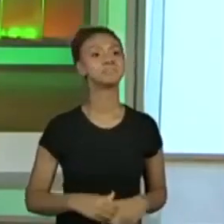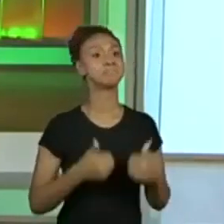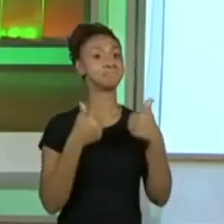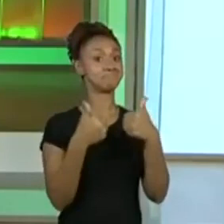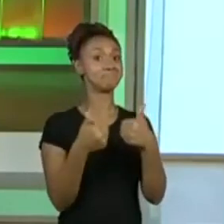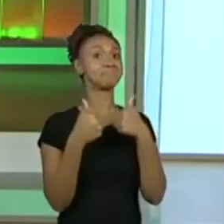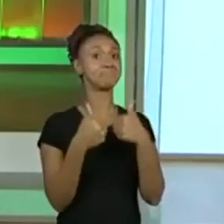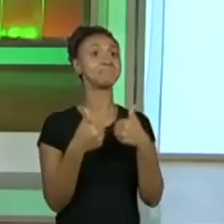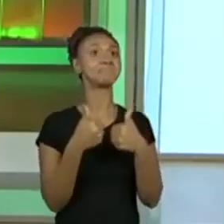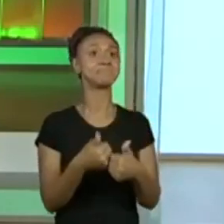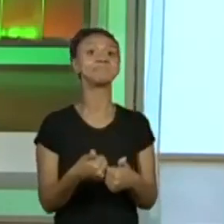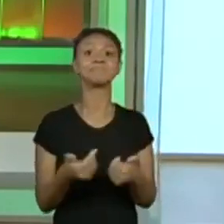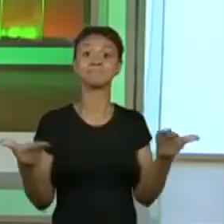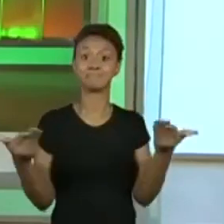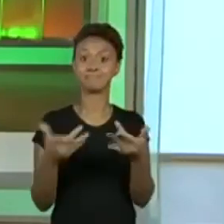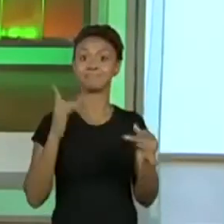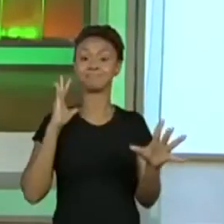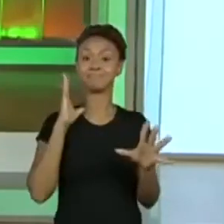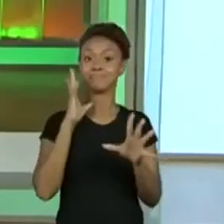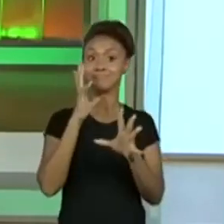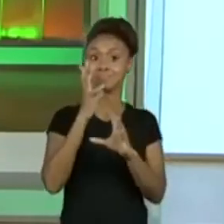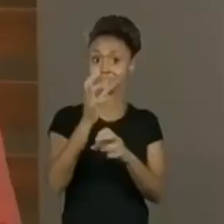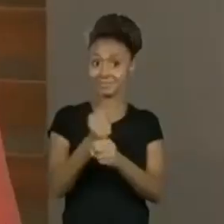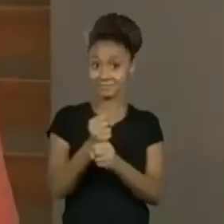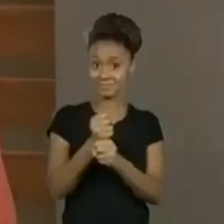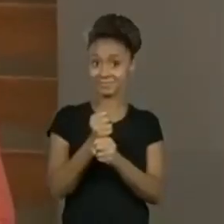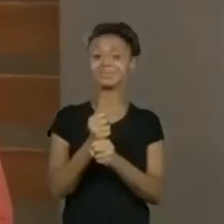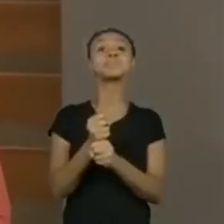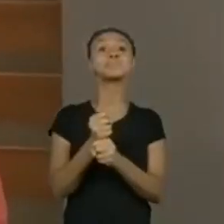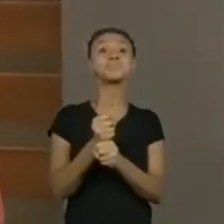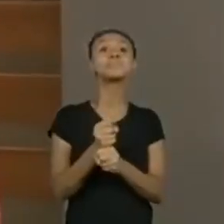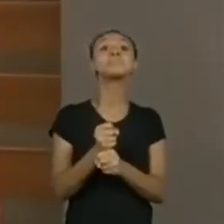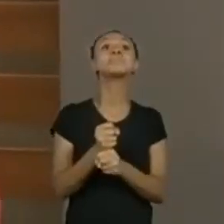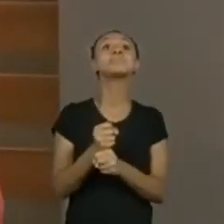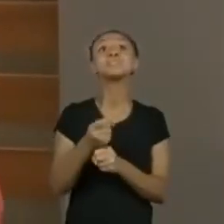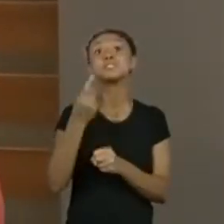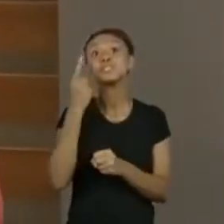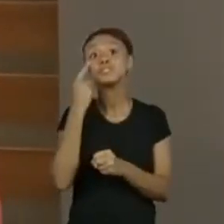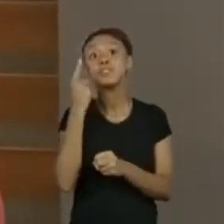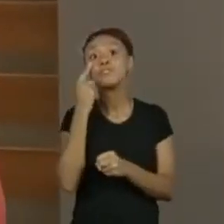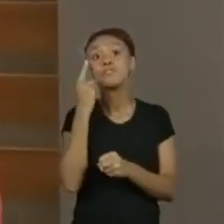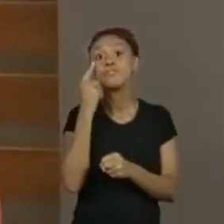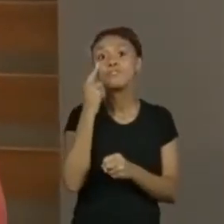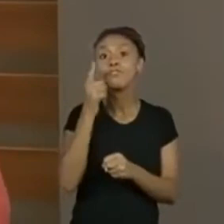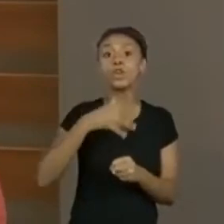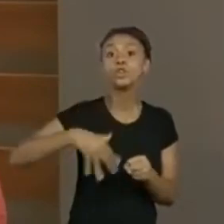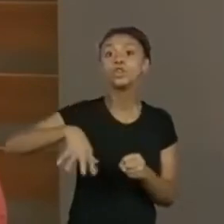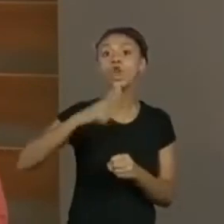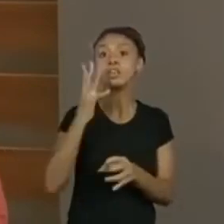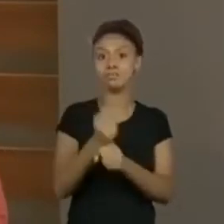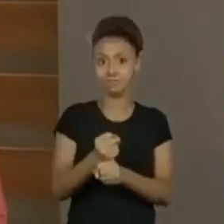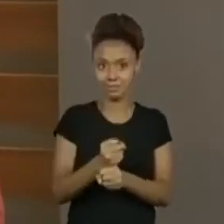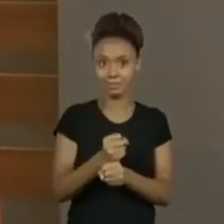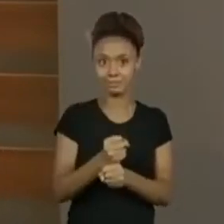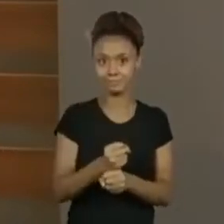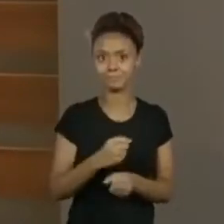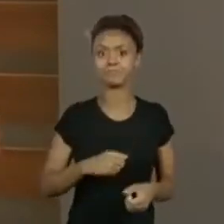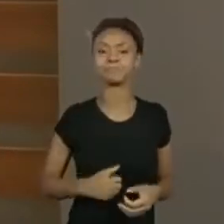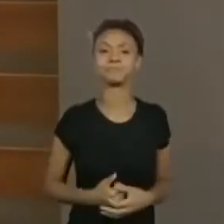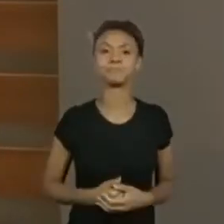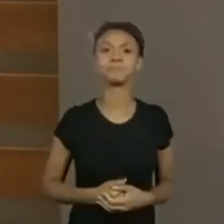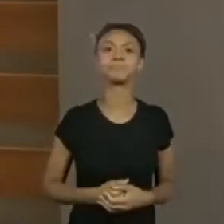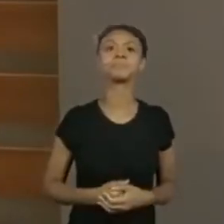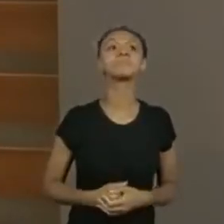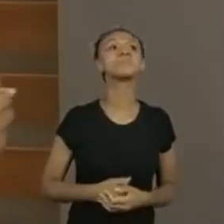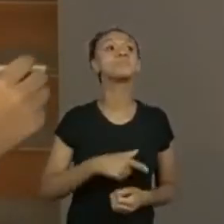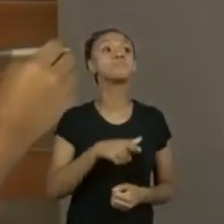Muito bem. Feita a contagem de pontos, a gente vai contar o total desta jogada. Então, conta os